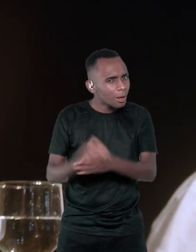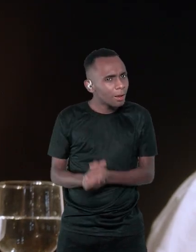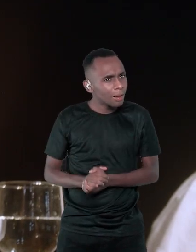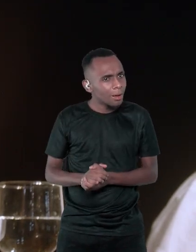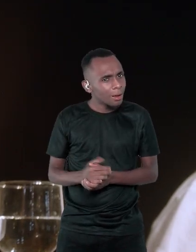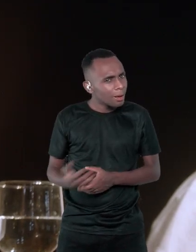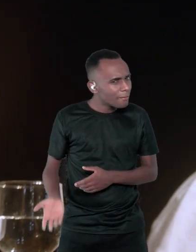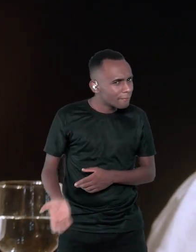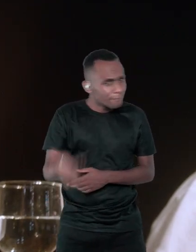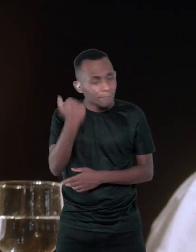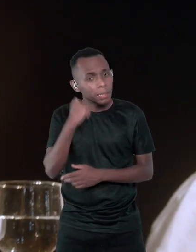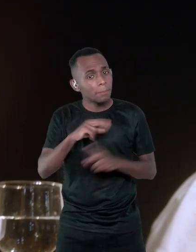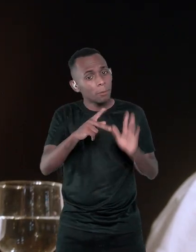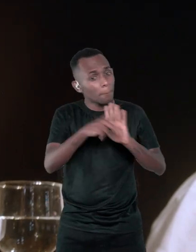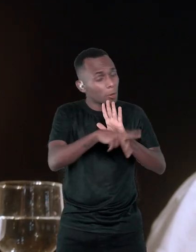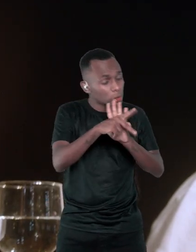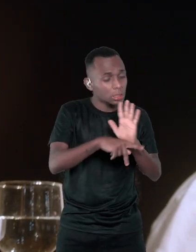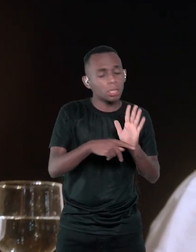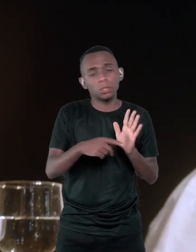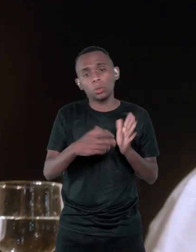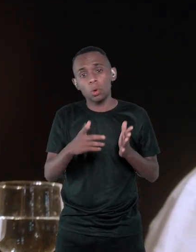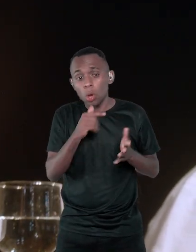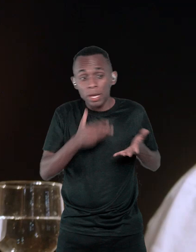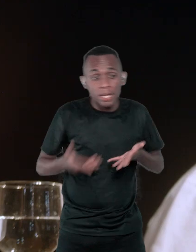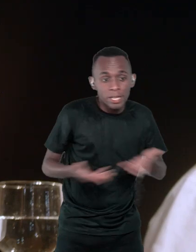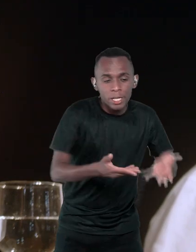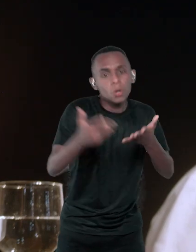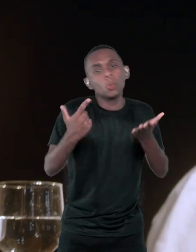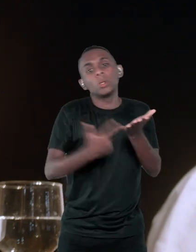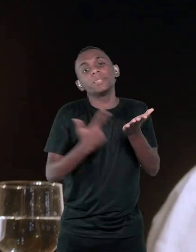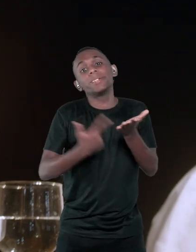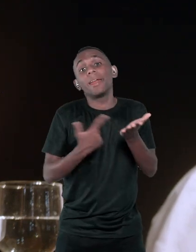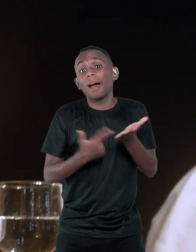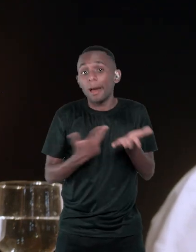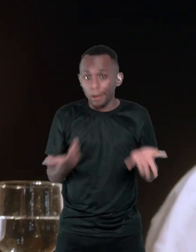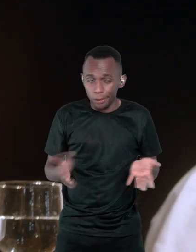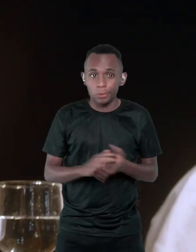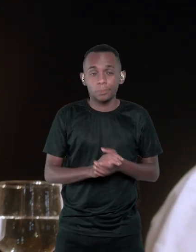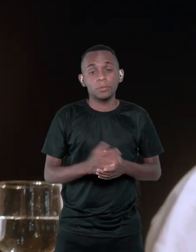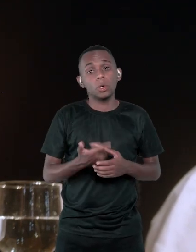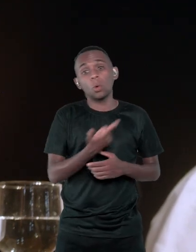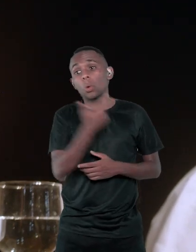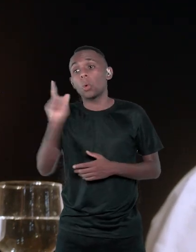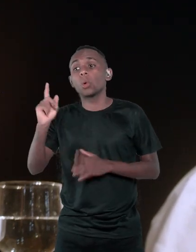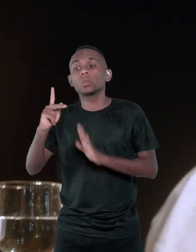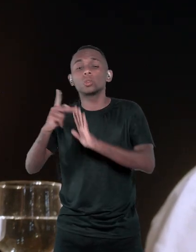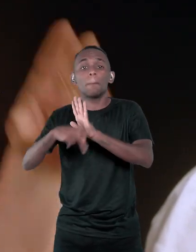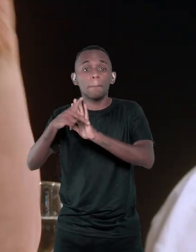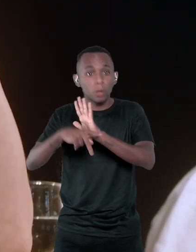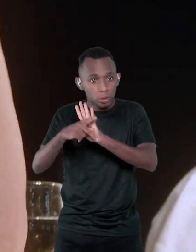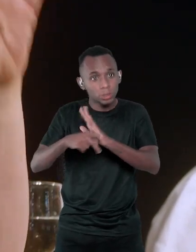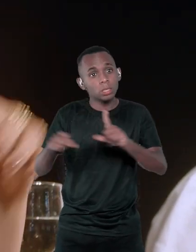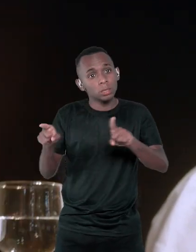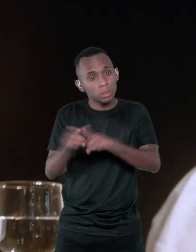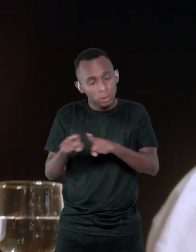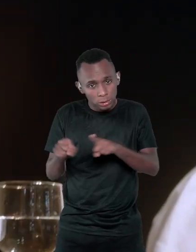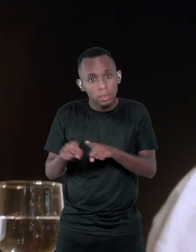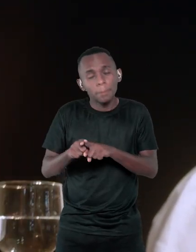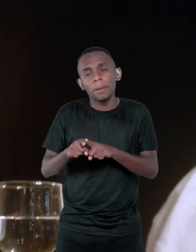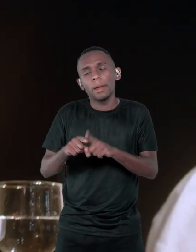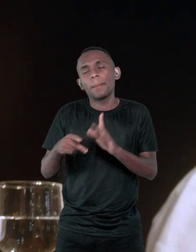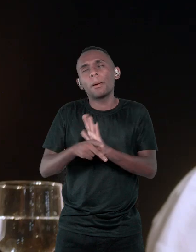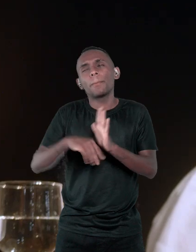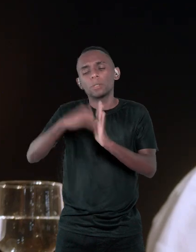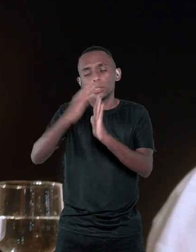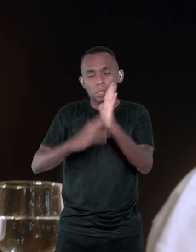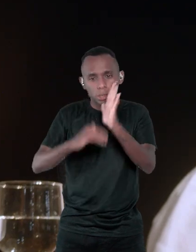os rios literários, vamos fazer um outro programa que a gente está sendo patrocinado por umas tintas autossustentáveis, que